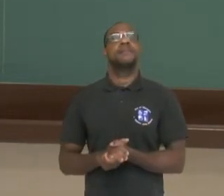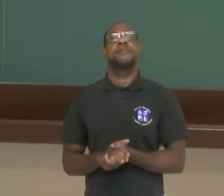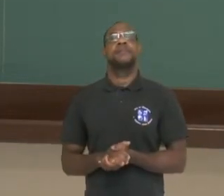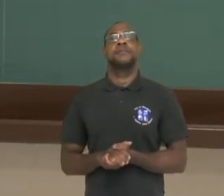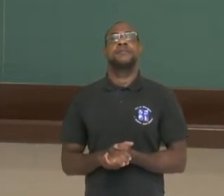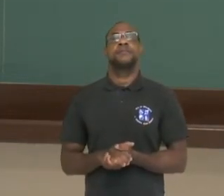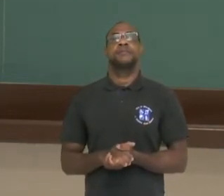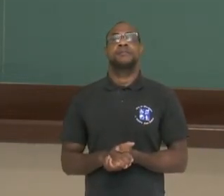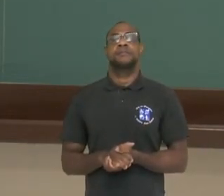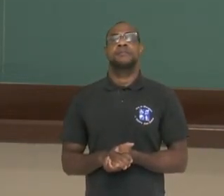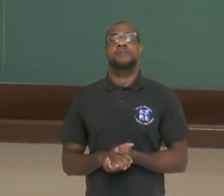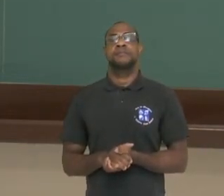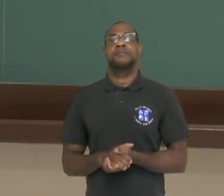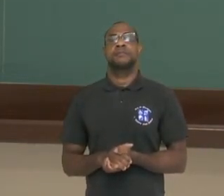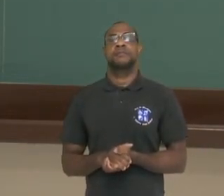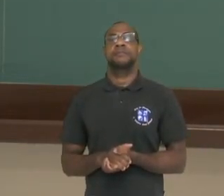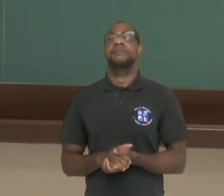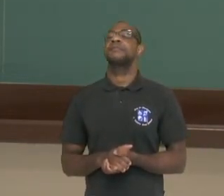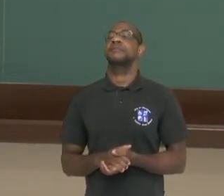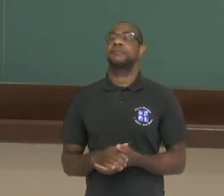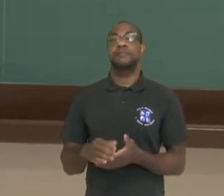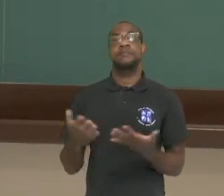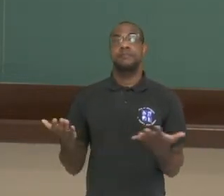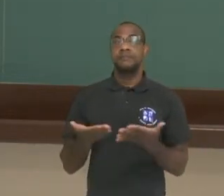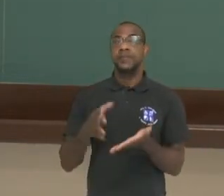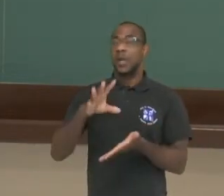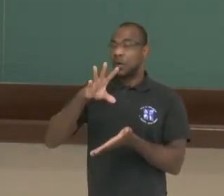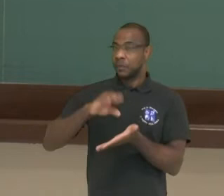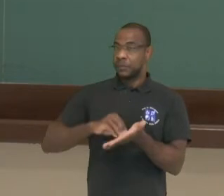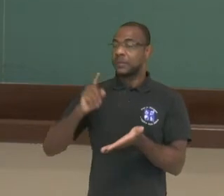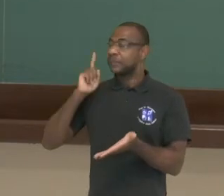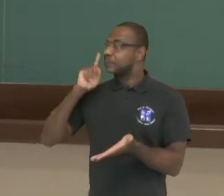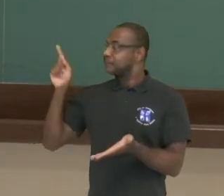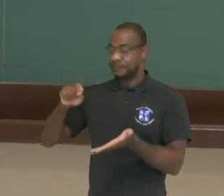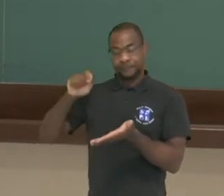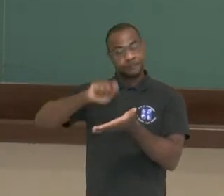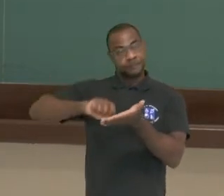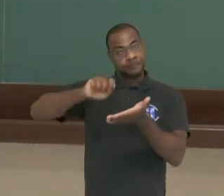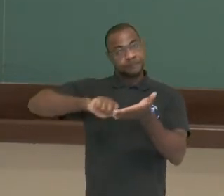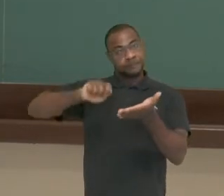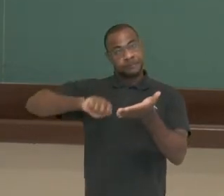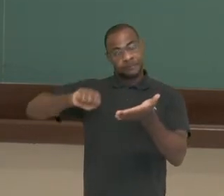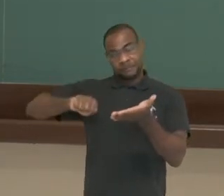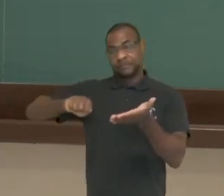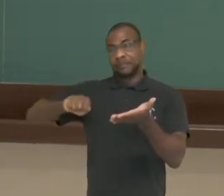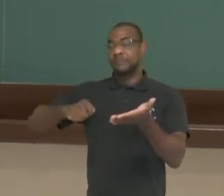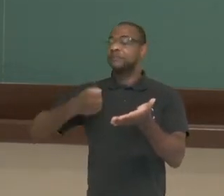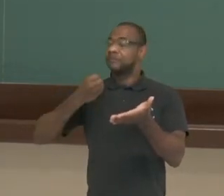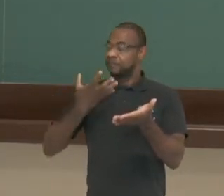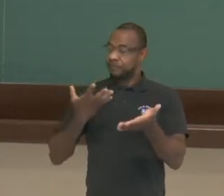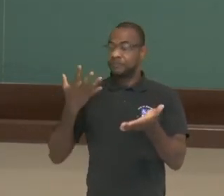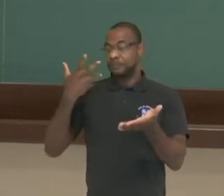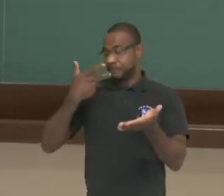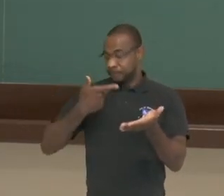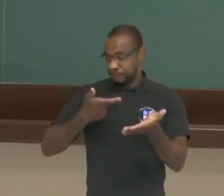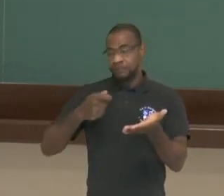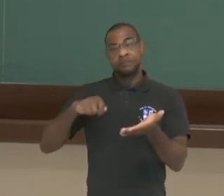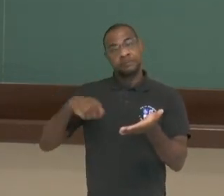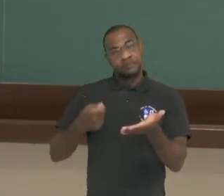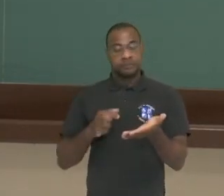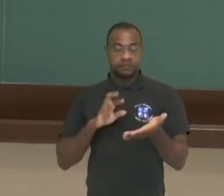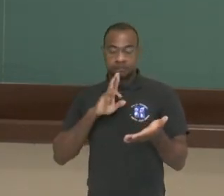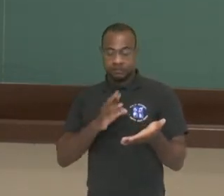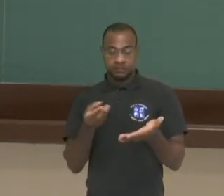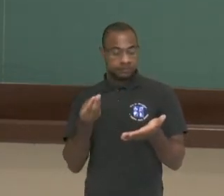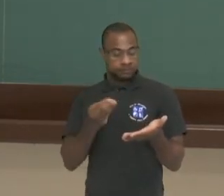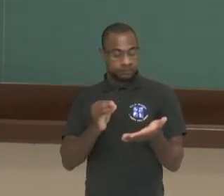atividade você precisa registrar essa informação. E você sabe que a professora gosta que você anote bonitinho, que você depois